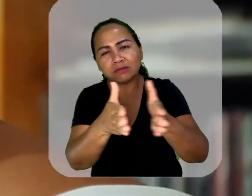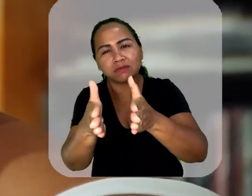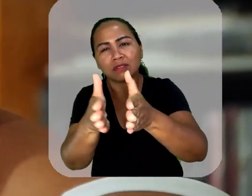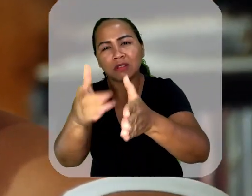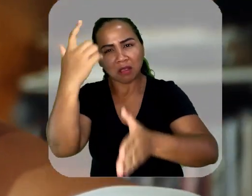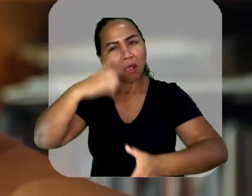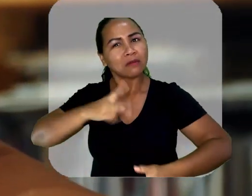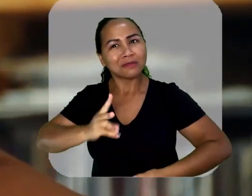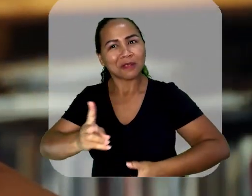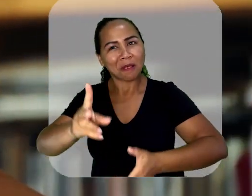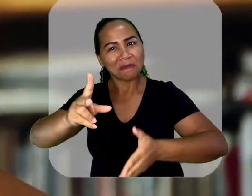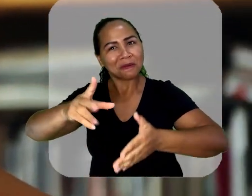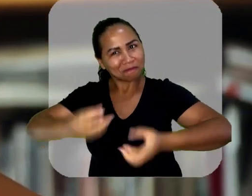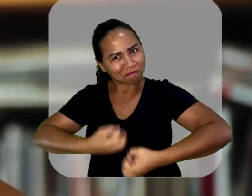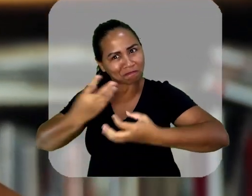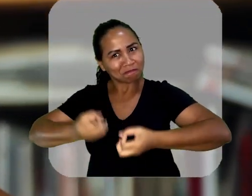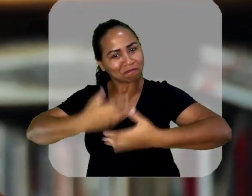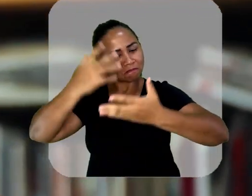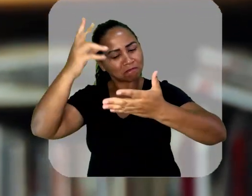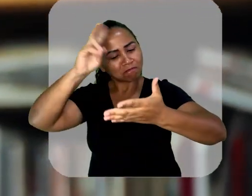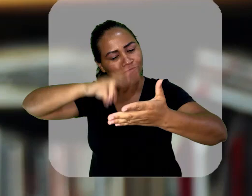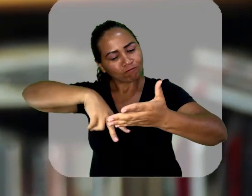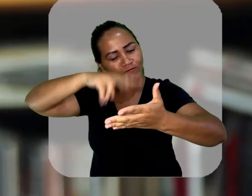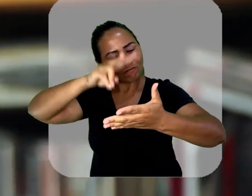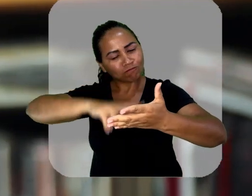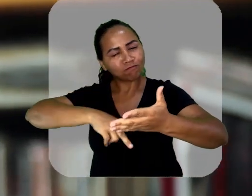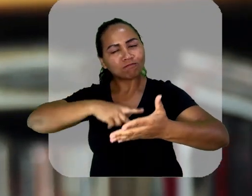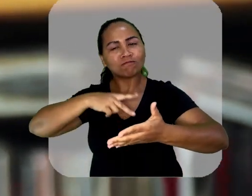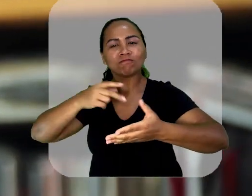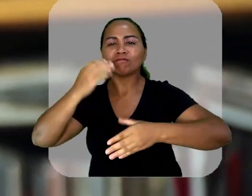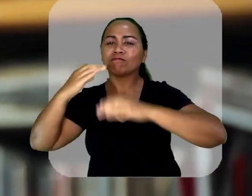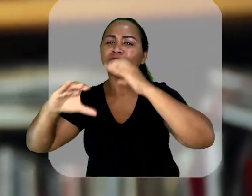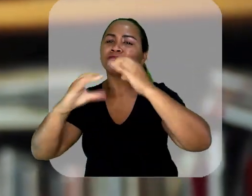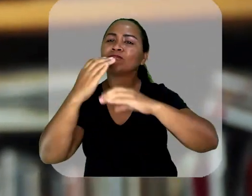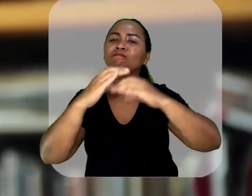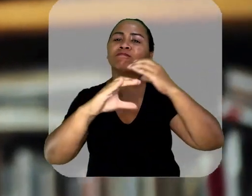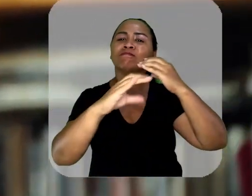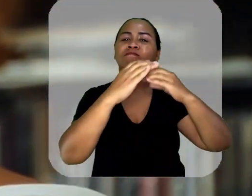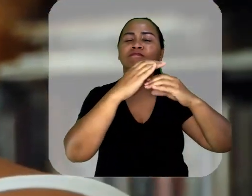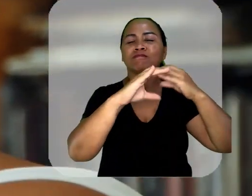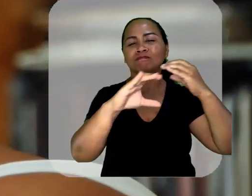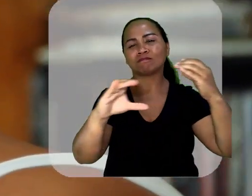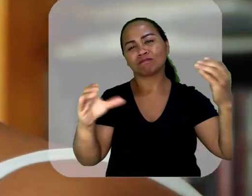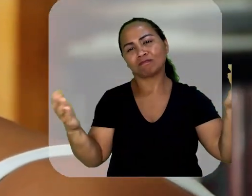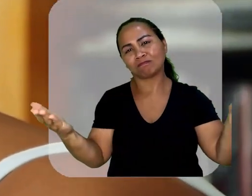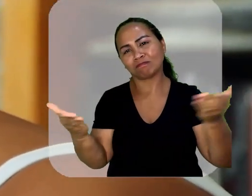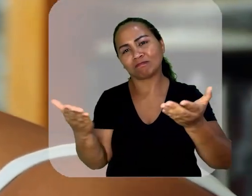cantadas, quiseram em sua dança me levar, Me leva.